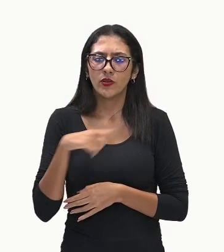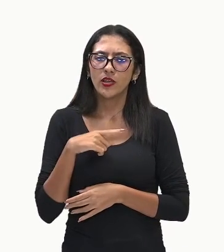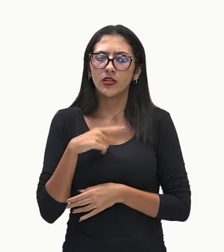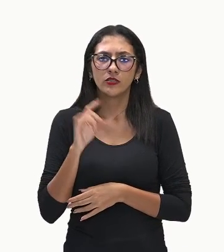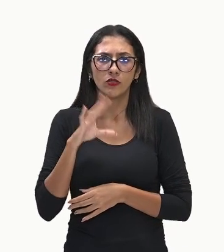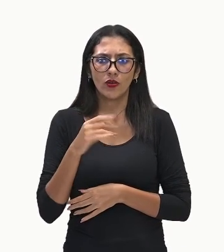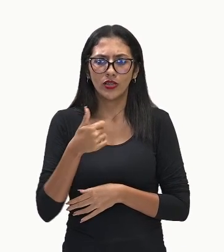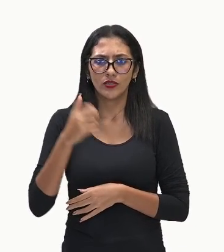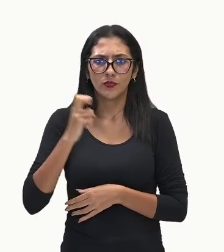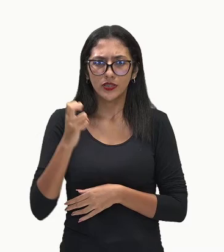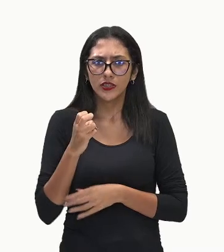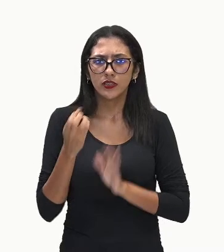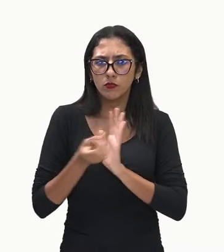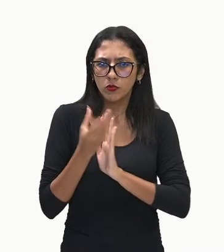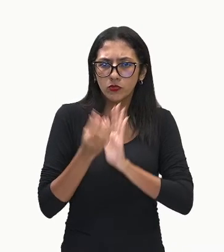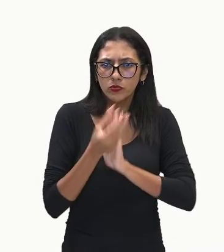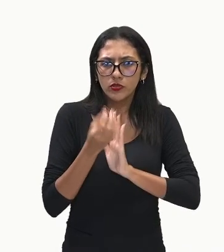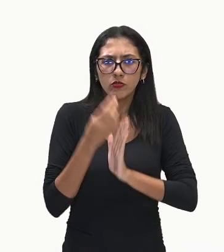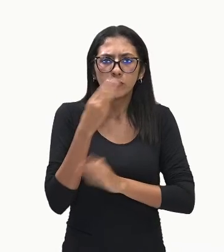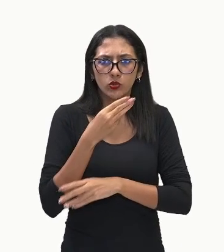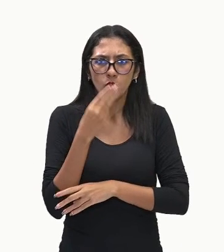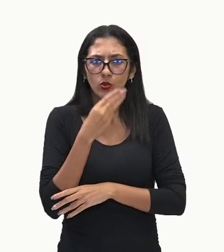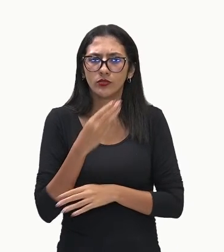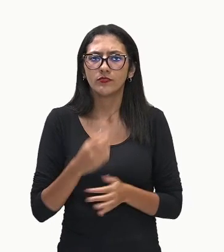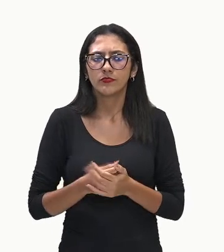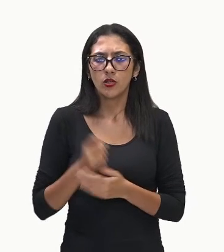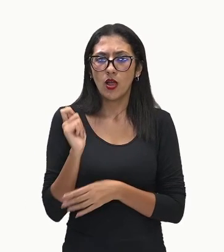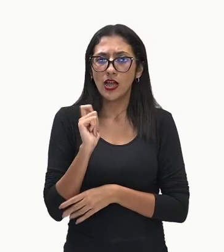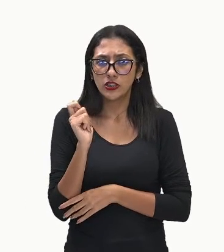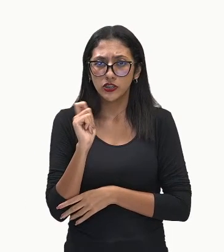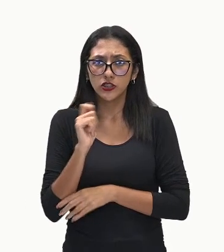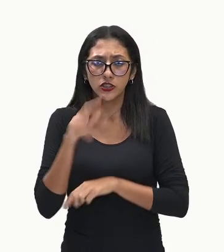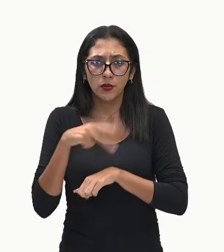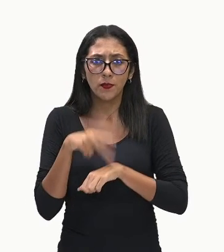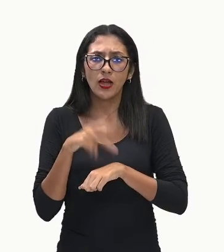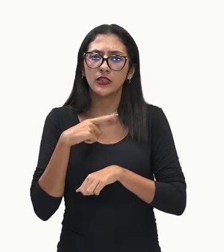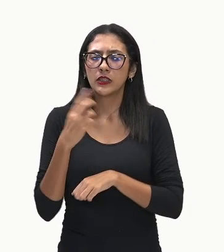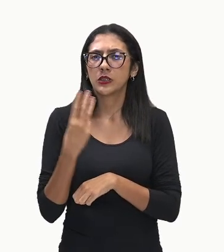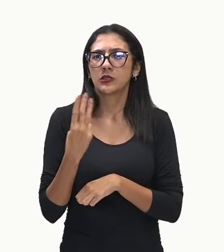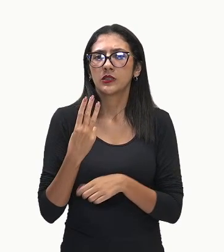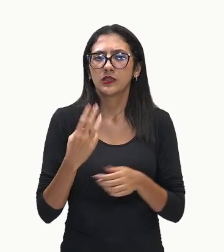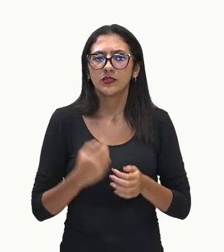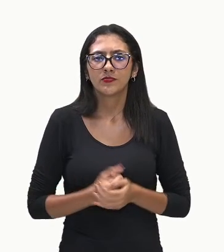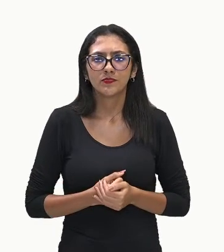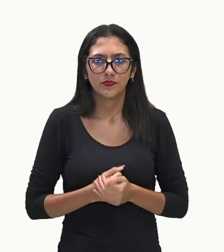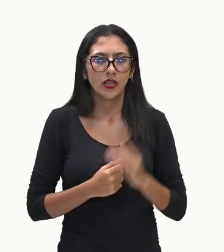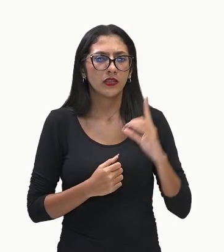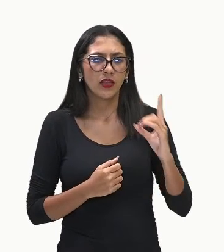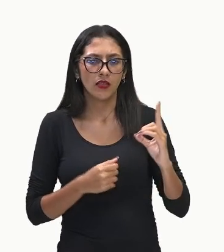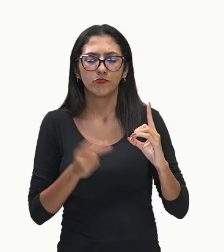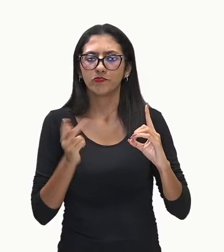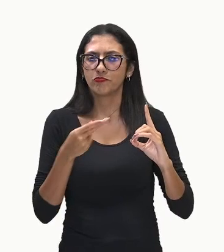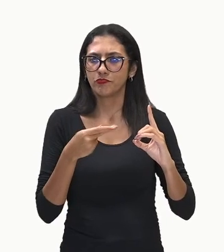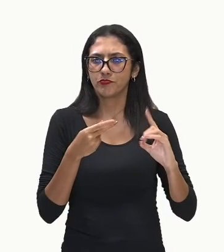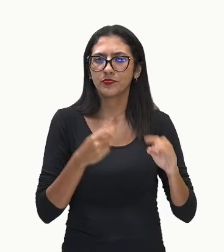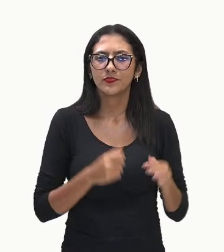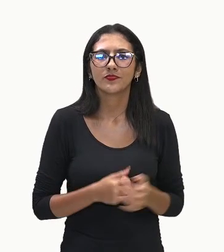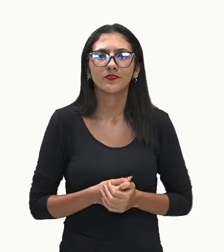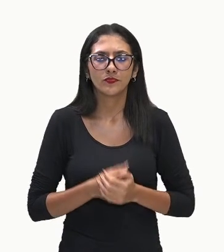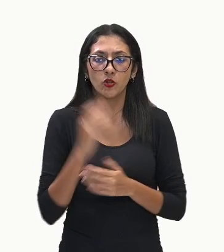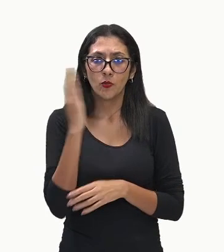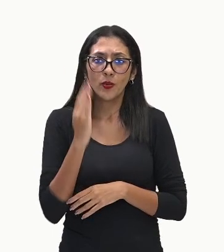no ranking mundial de produção de mel. E a Argentina ocupa a 3ª posição. Não tem nada a ver. A D também é incorreta, né? Porque o Brasil